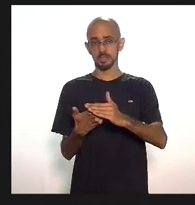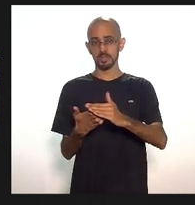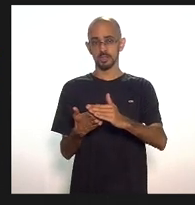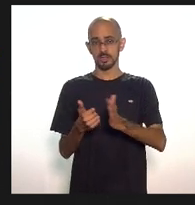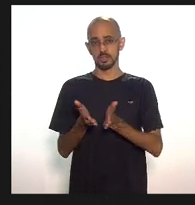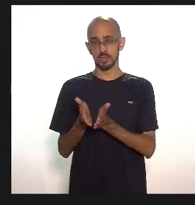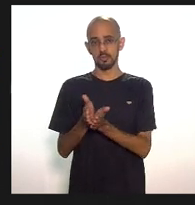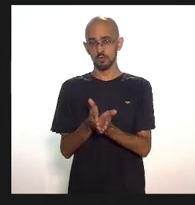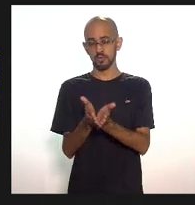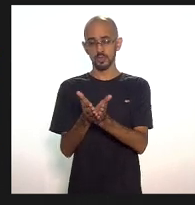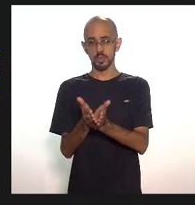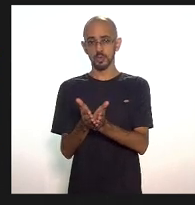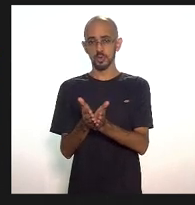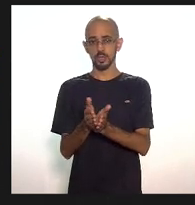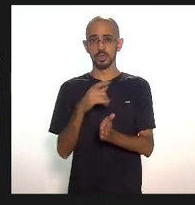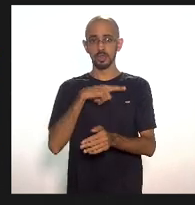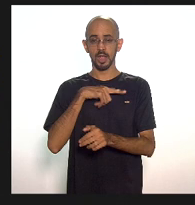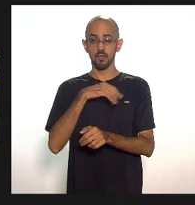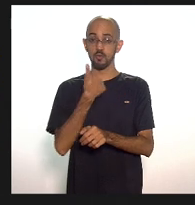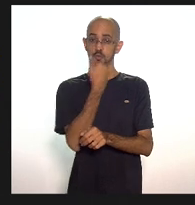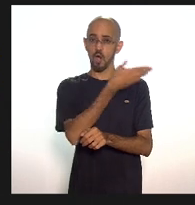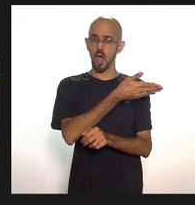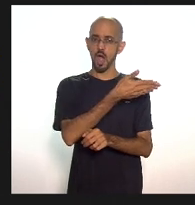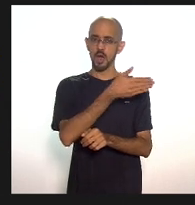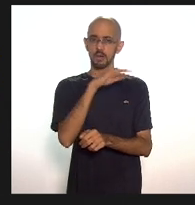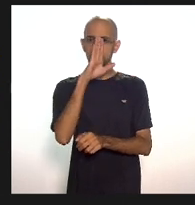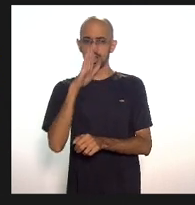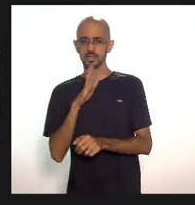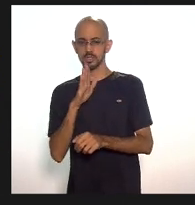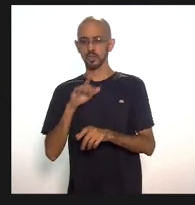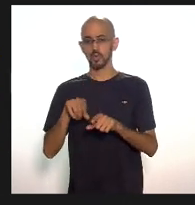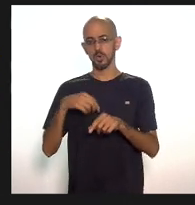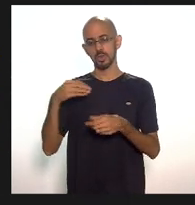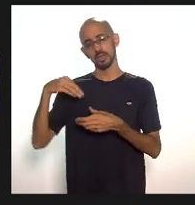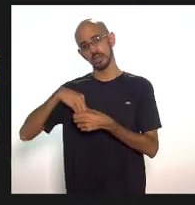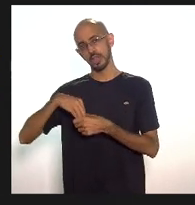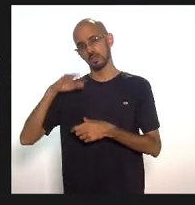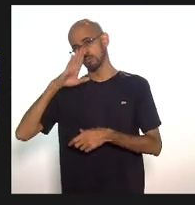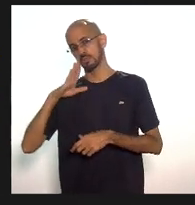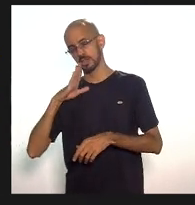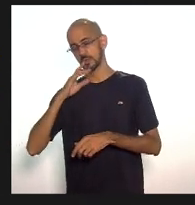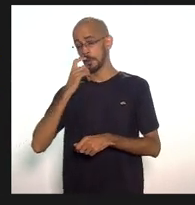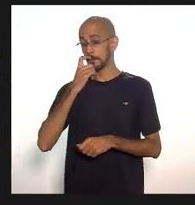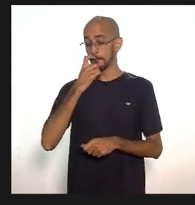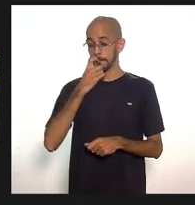a construção no exterior e no Brasil. Mas é algo bastante